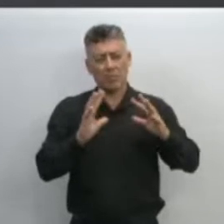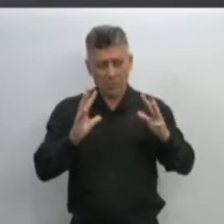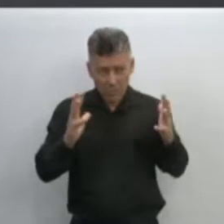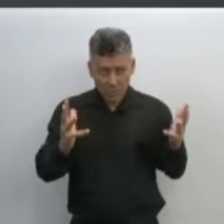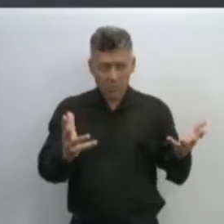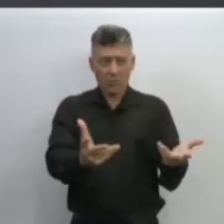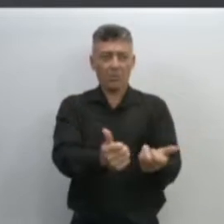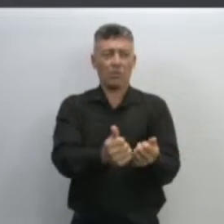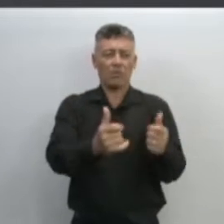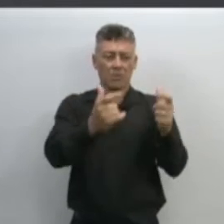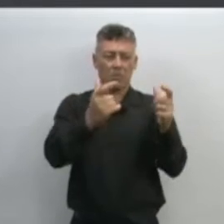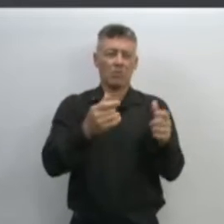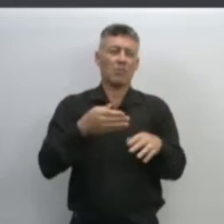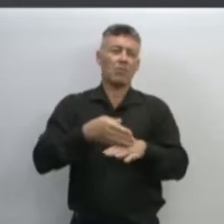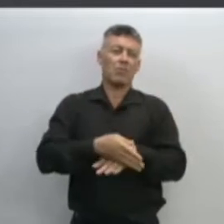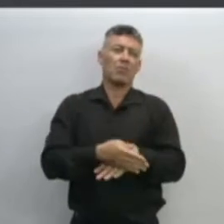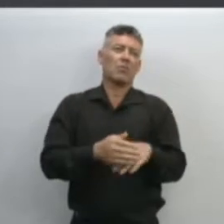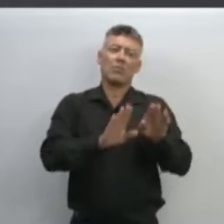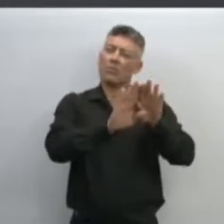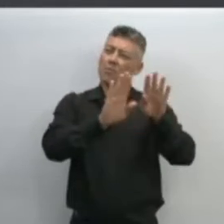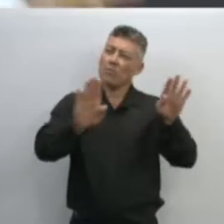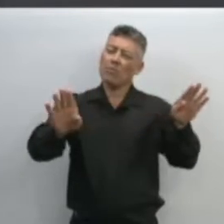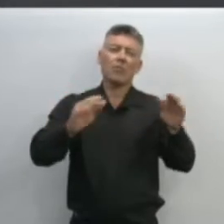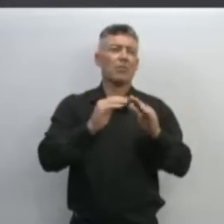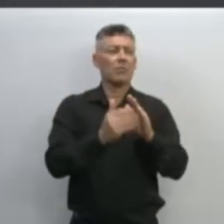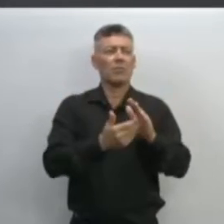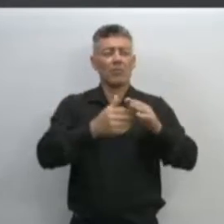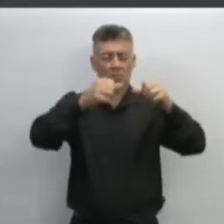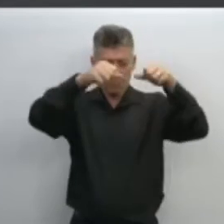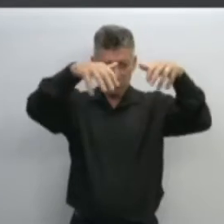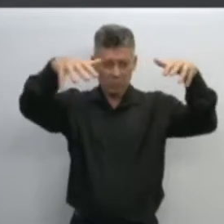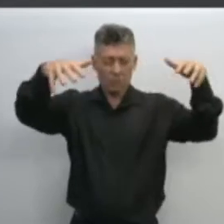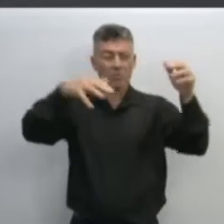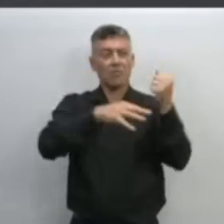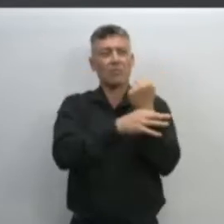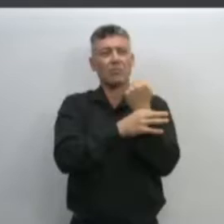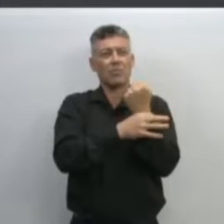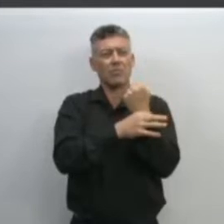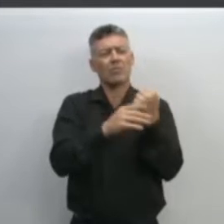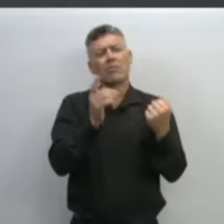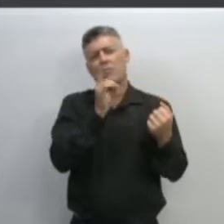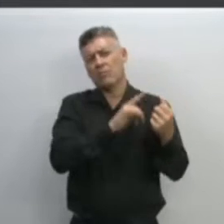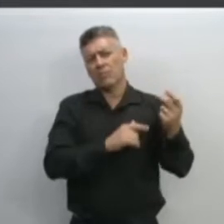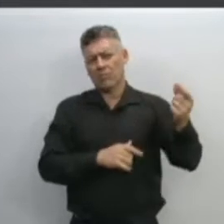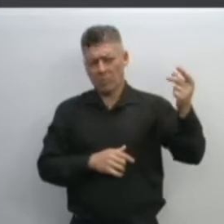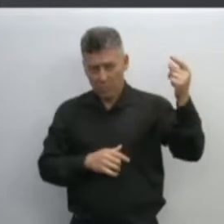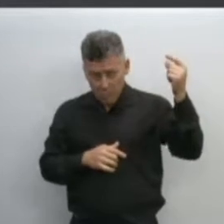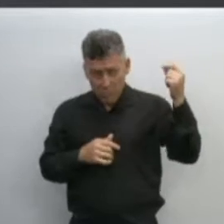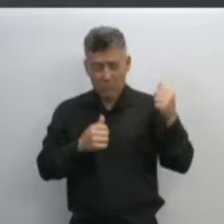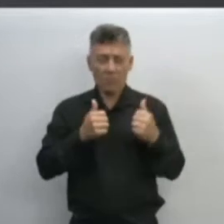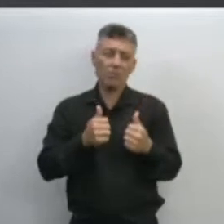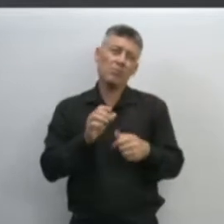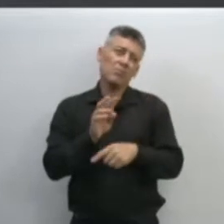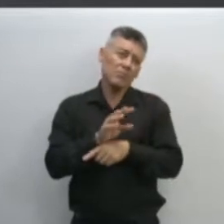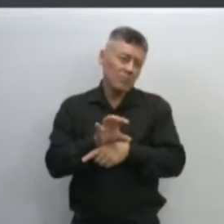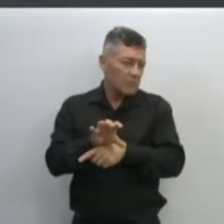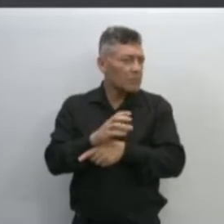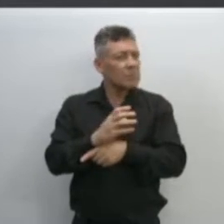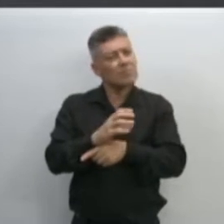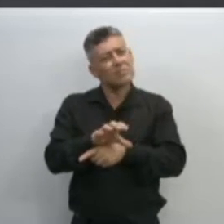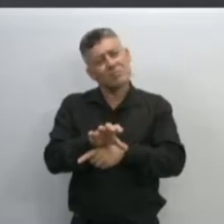completamente, desde acessibilidade, muro, a capela, iluminação, segurança armada que tinha na época, monitoramento